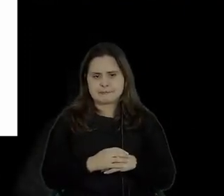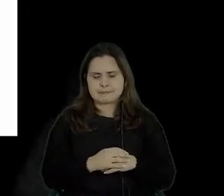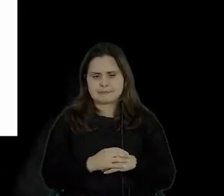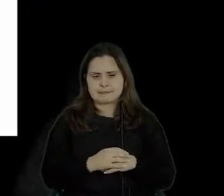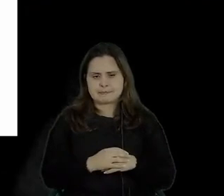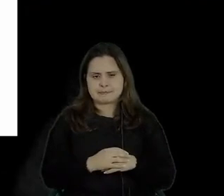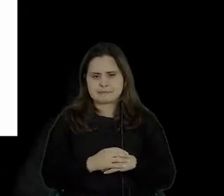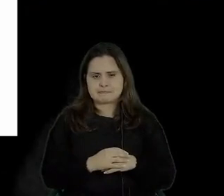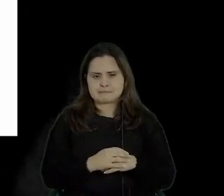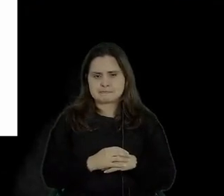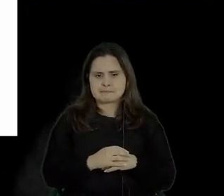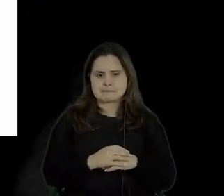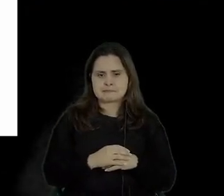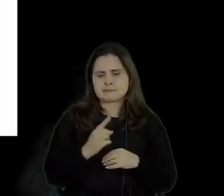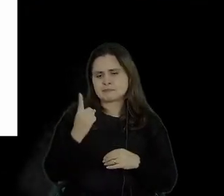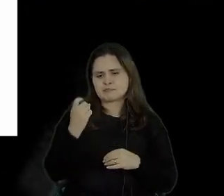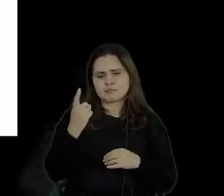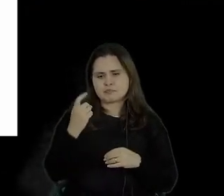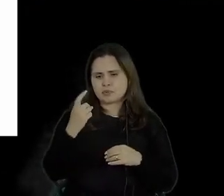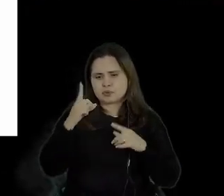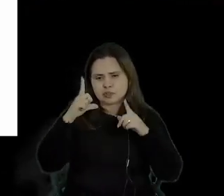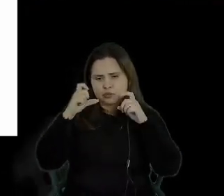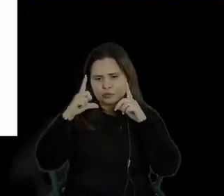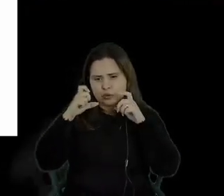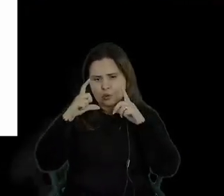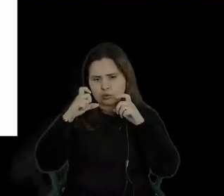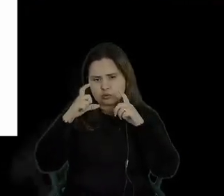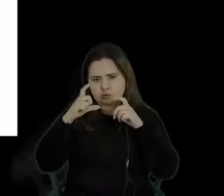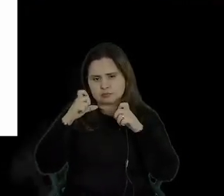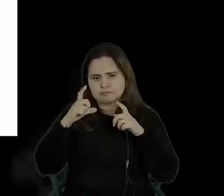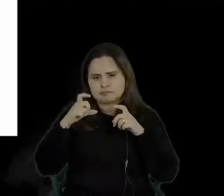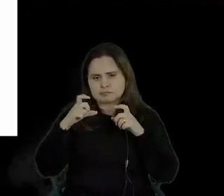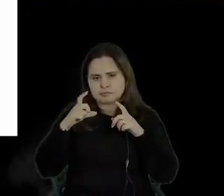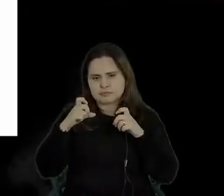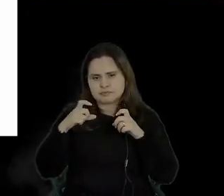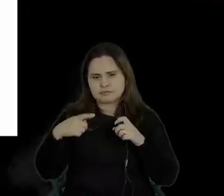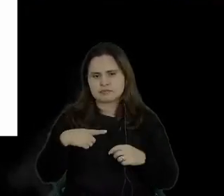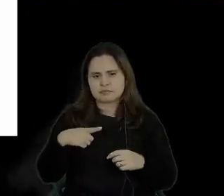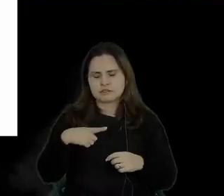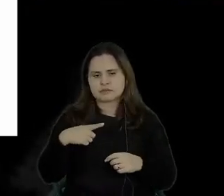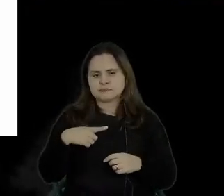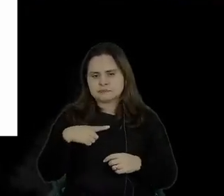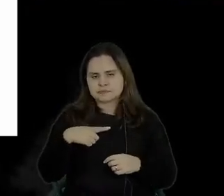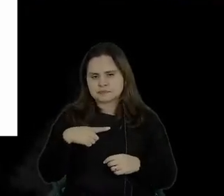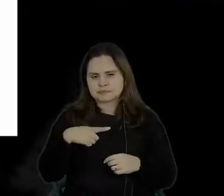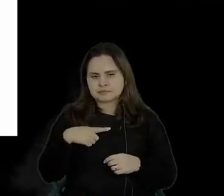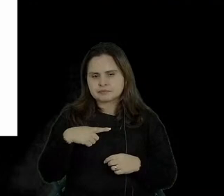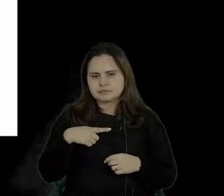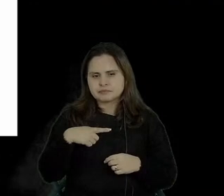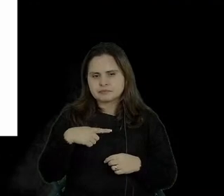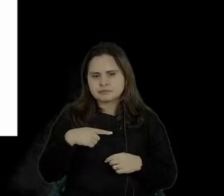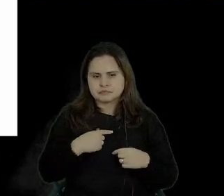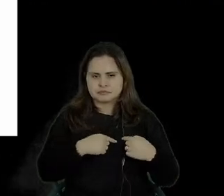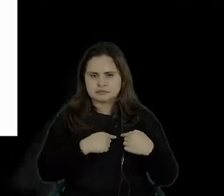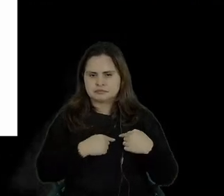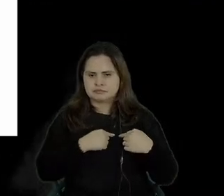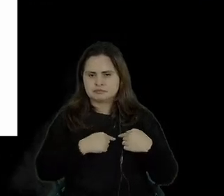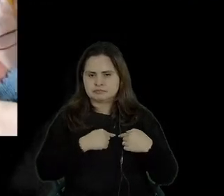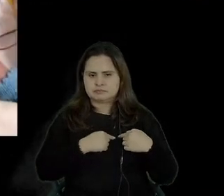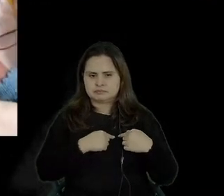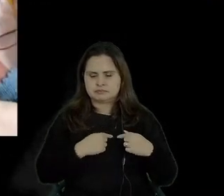Essa foi a única foto que eu tenho do meu filho sem a marca do leão. Sem a marca no peitinho. Próxima.